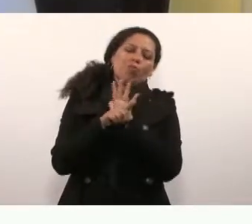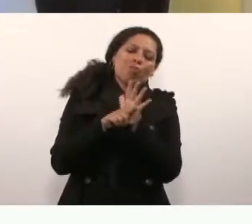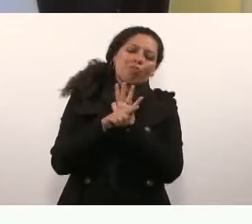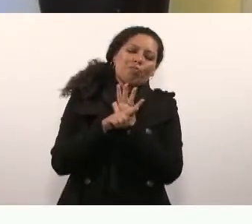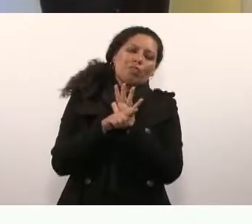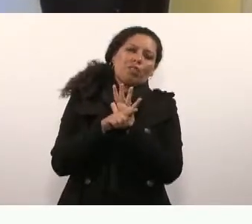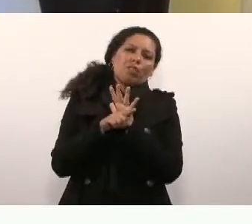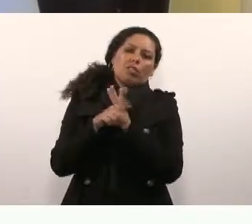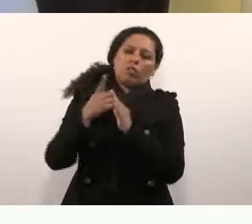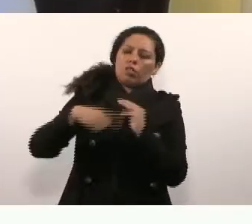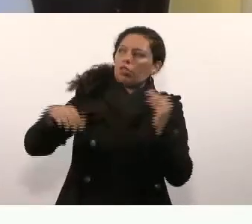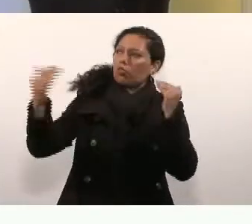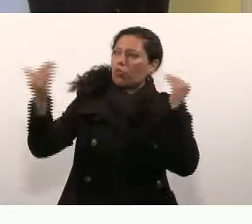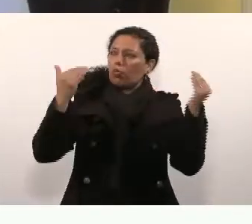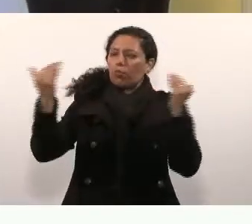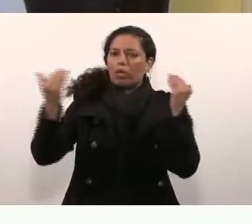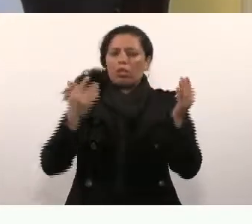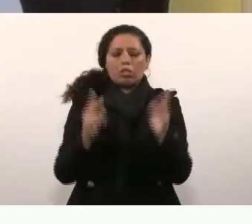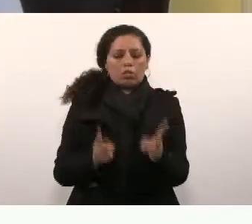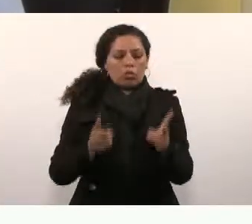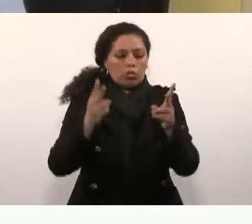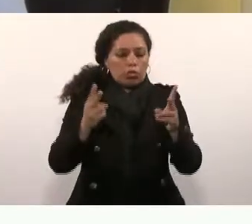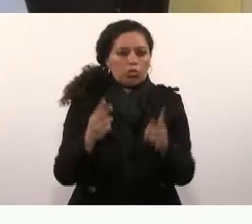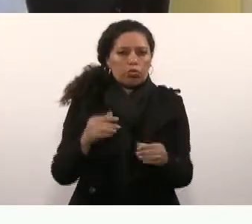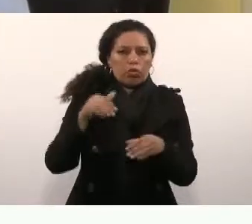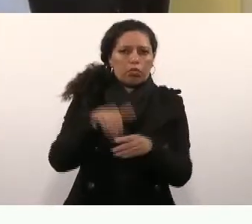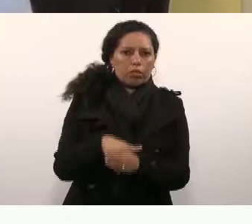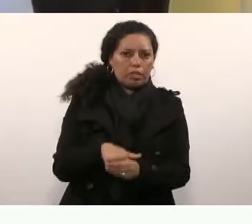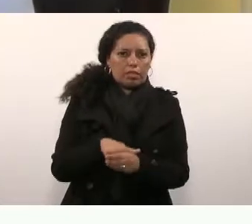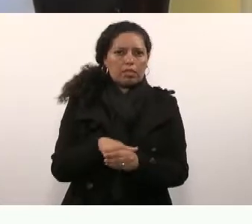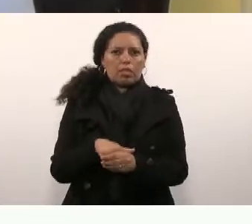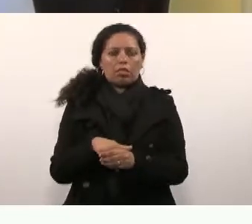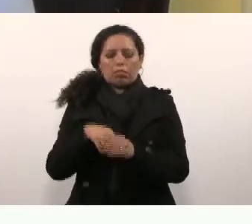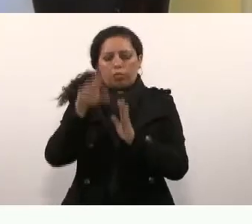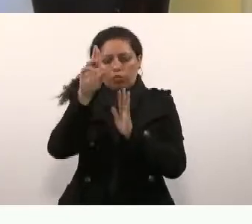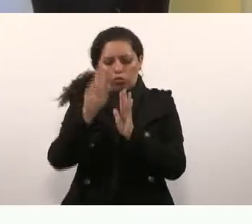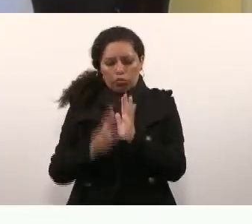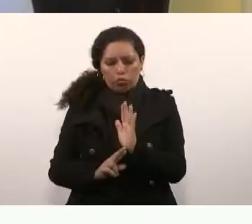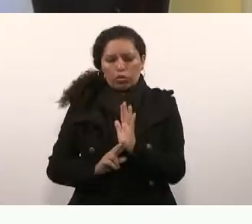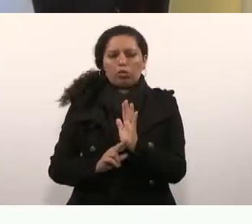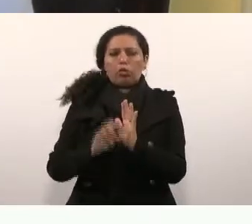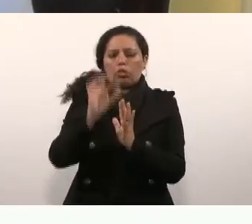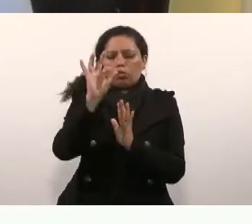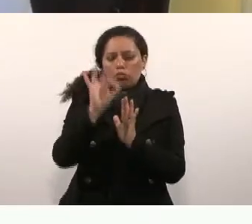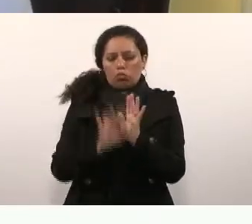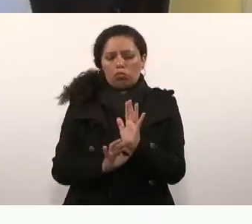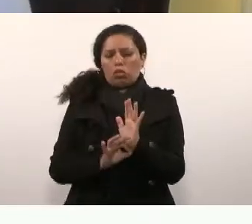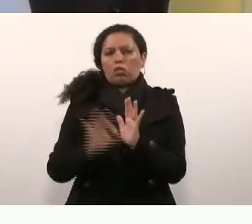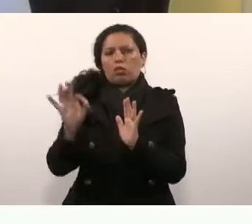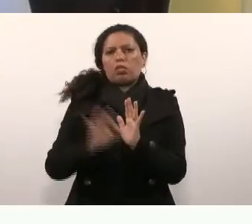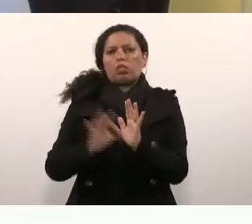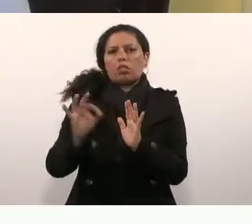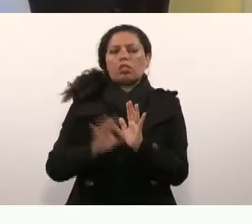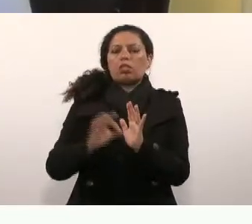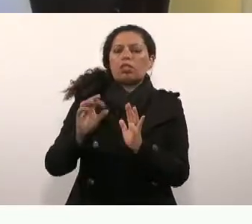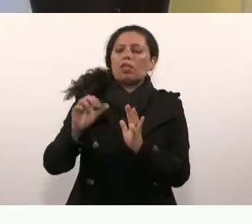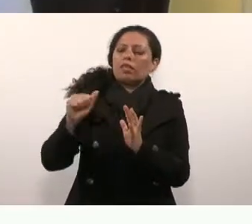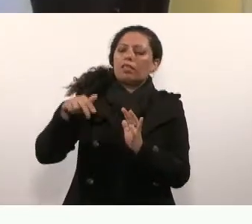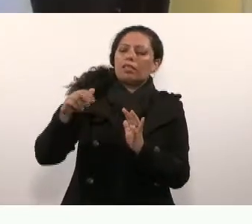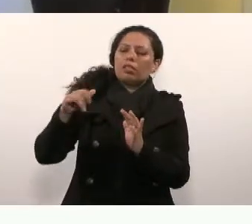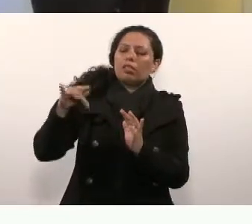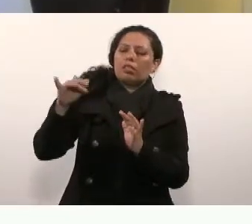estudo, para a gente poder proceder à votação da redução da alíquota do ICMS do etanol. E